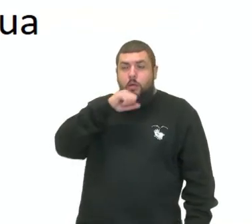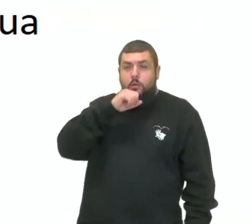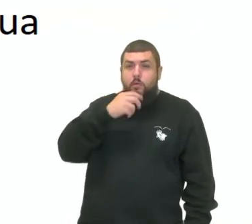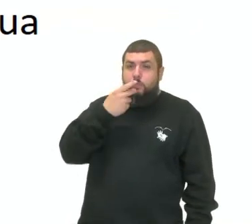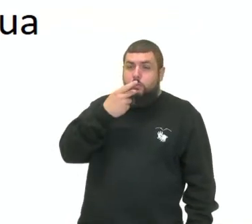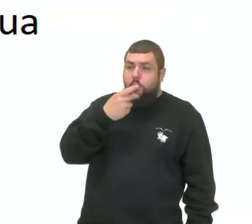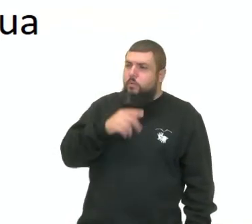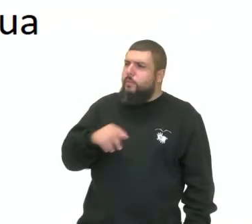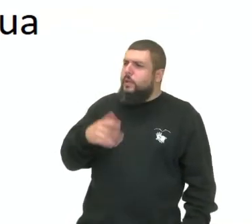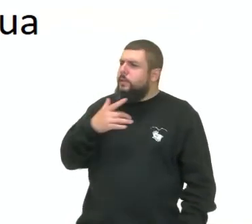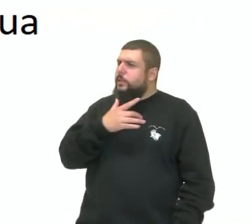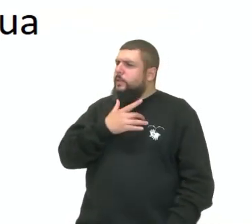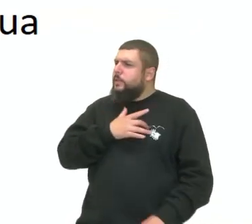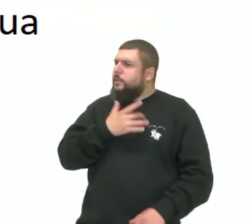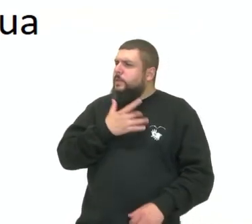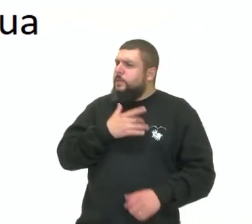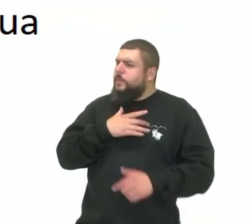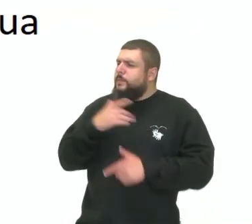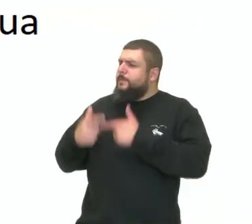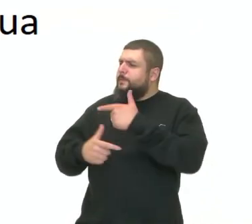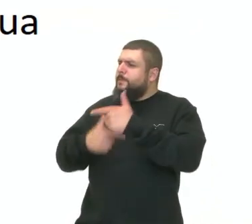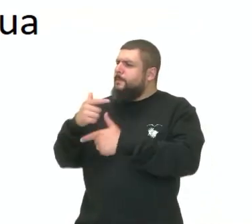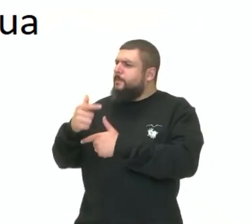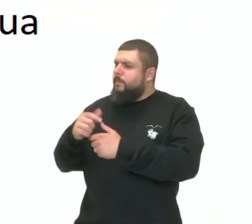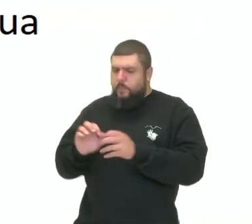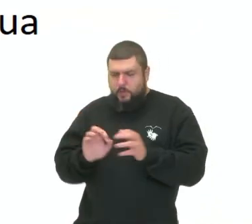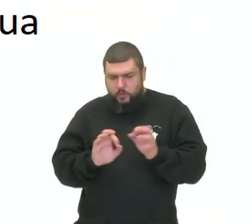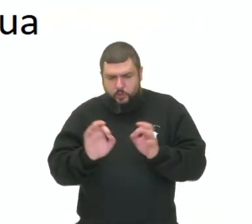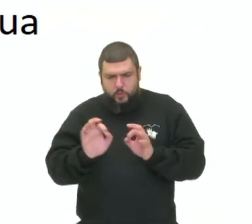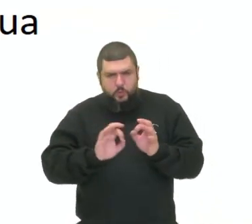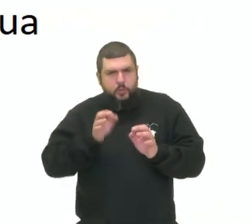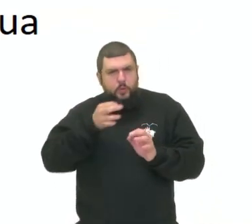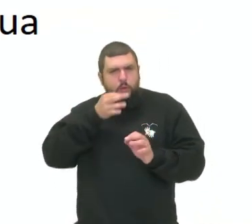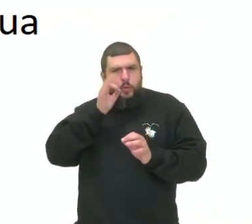Arrumou pão e café, deixou o tacho no fogo